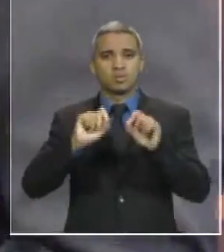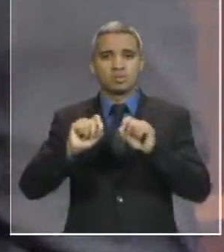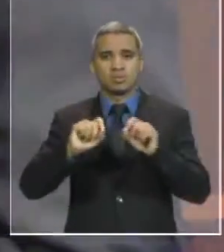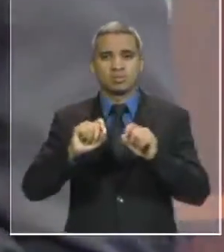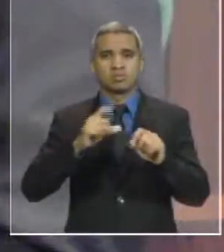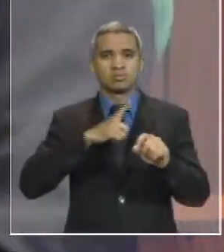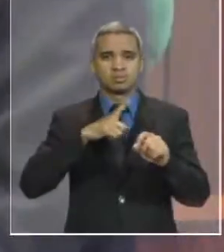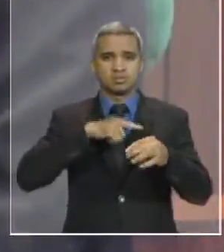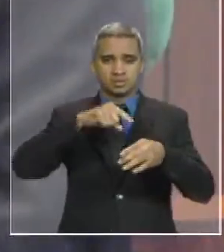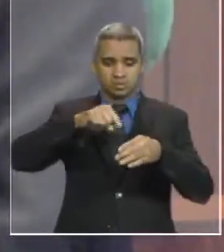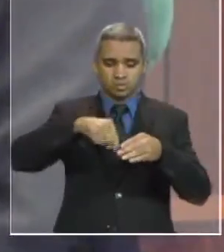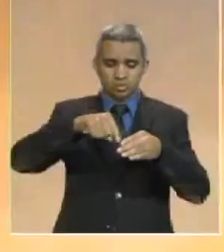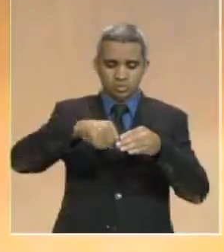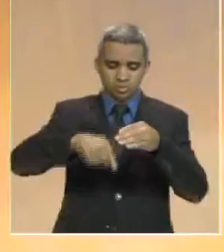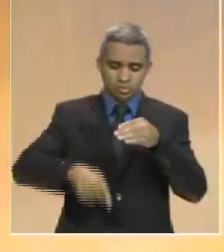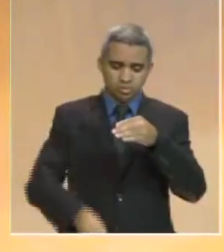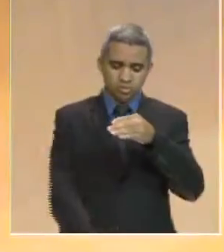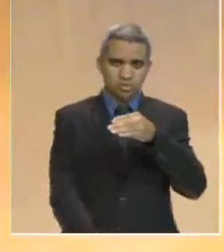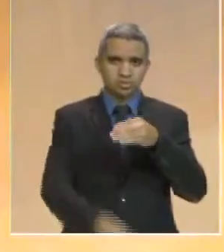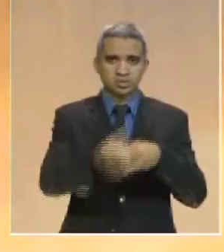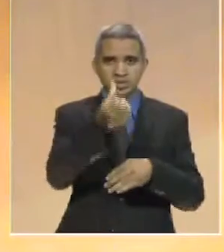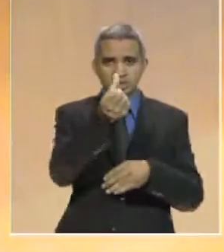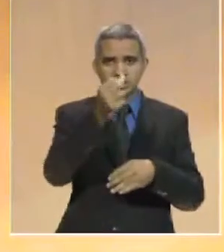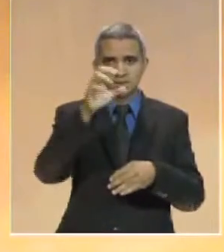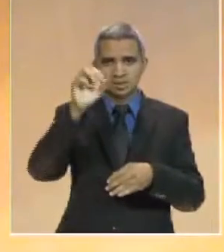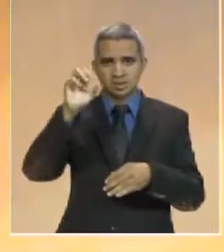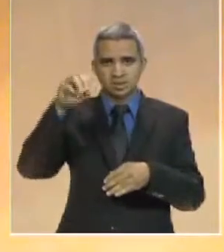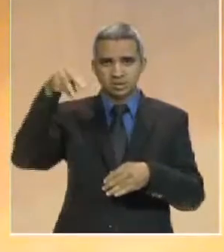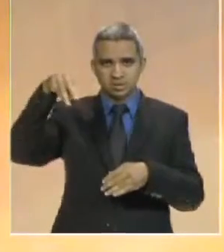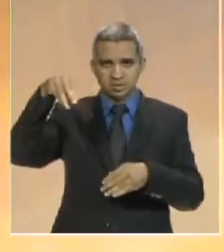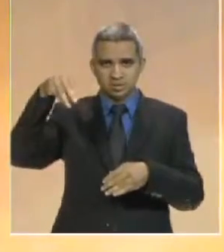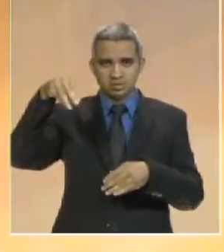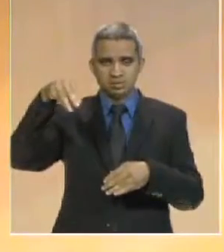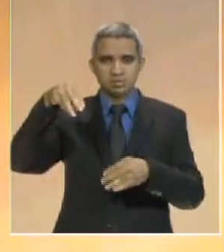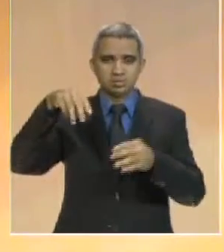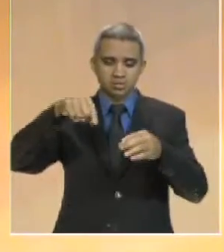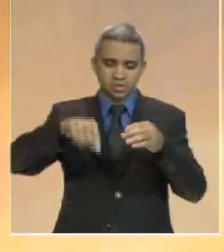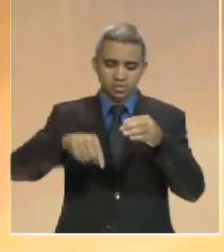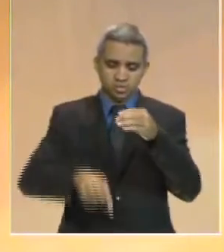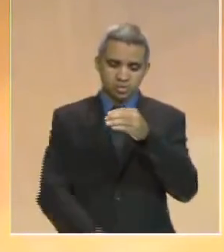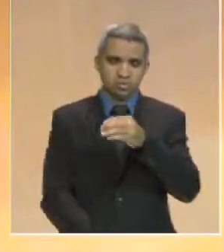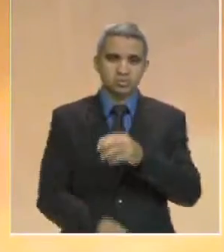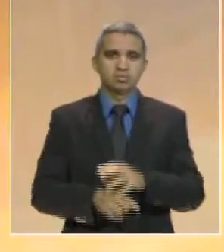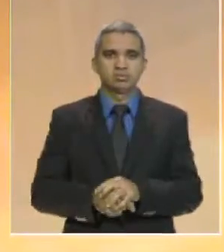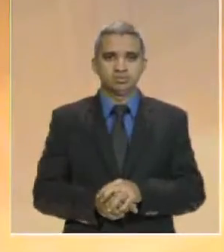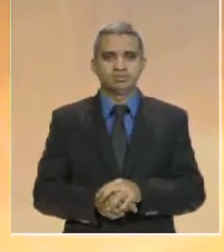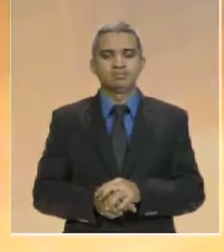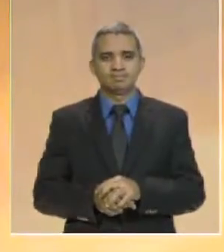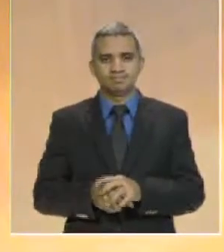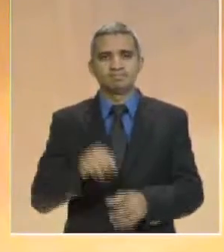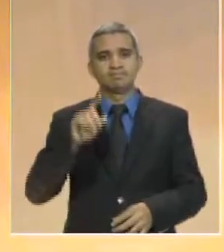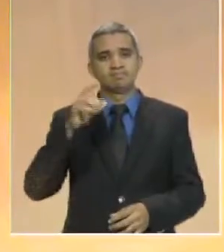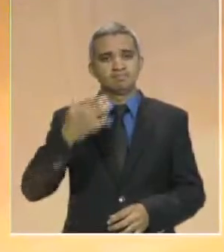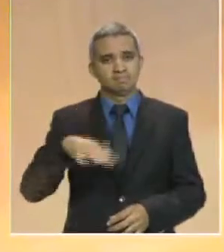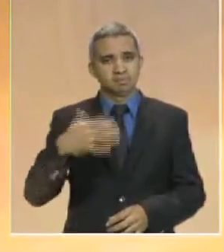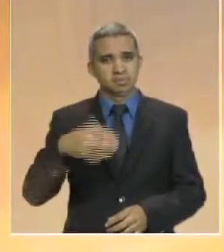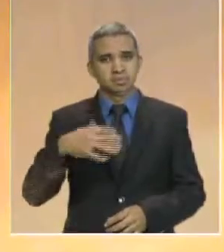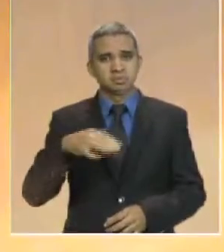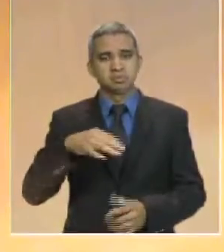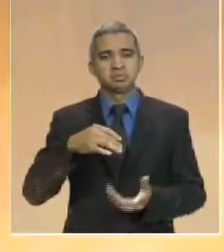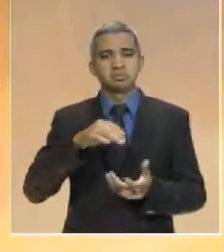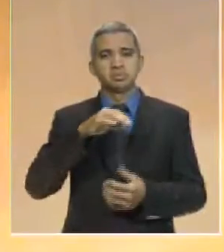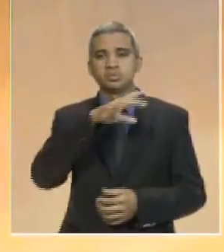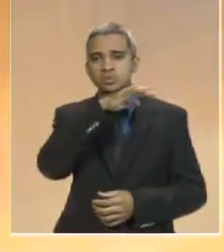metros cada um. E o certo é que a situação é gravíssima, com a falta d'água. Estamos encaminhando